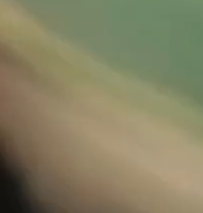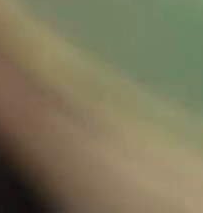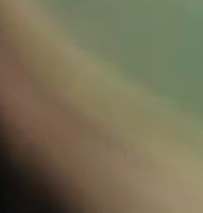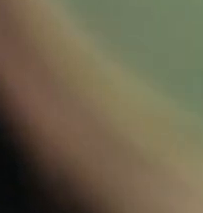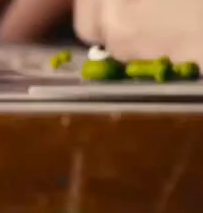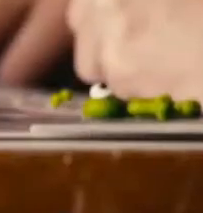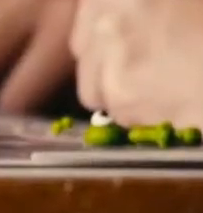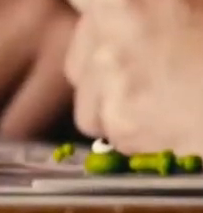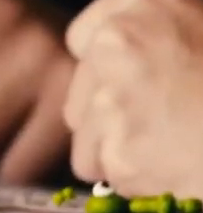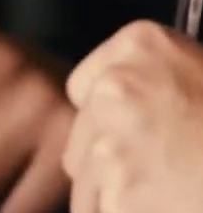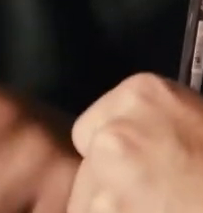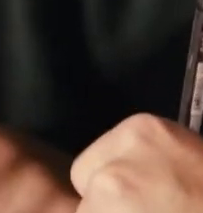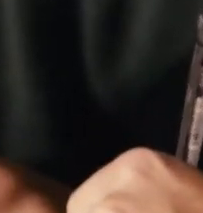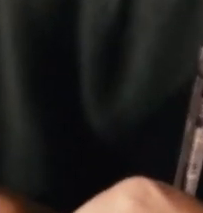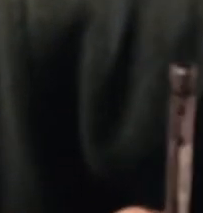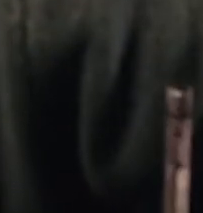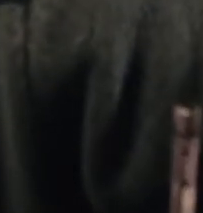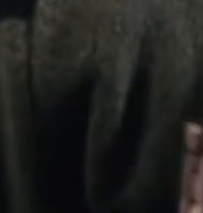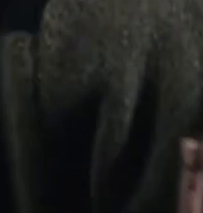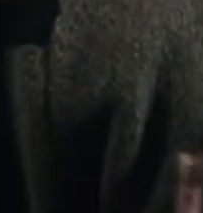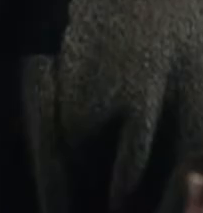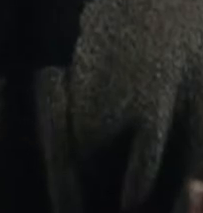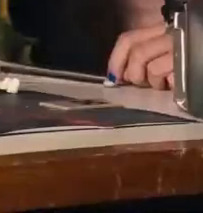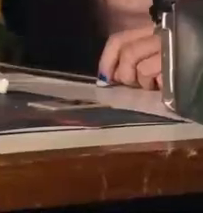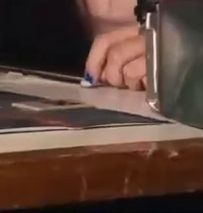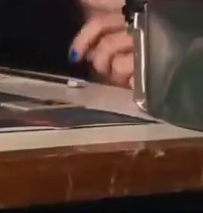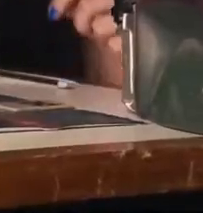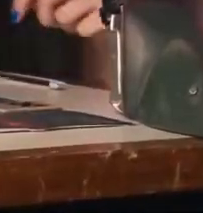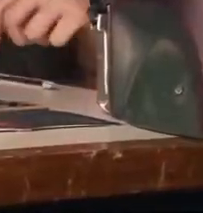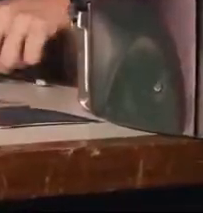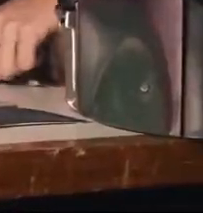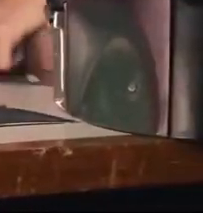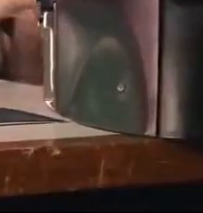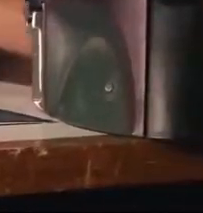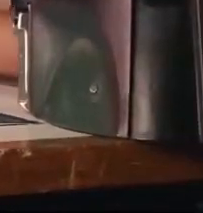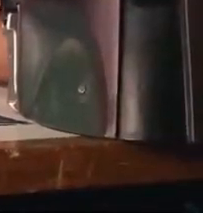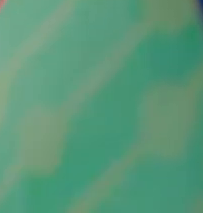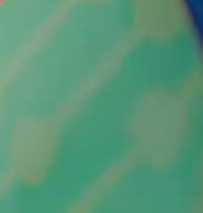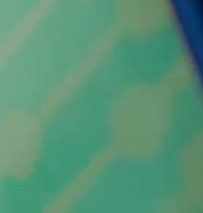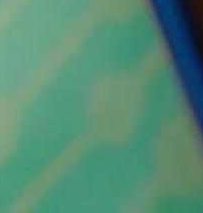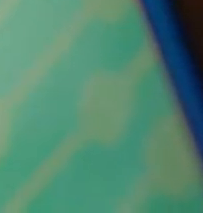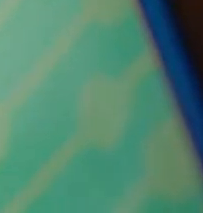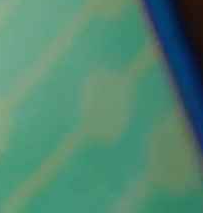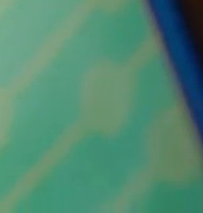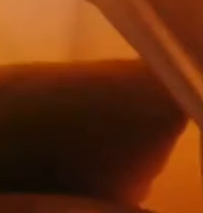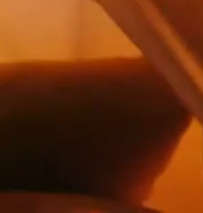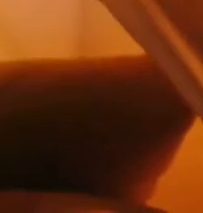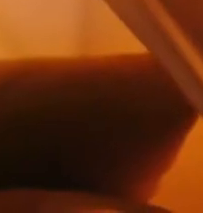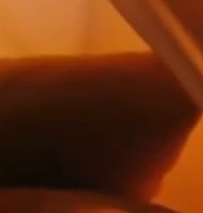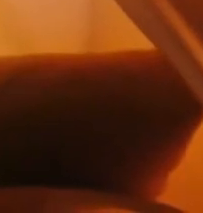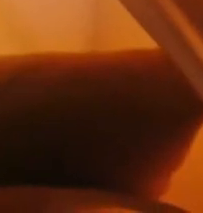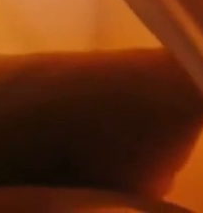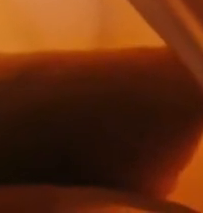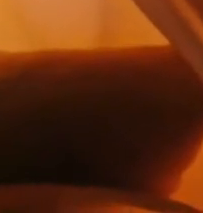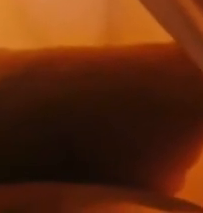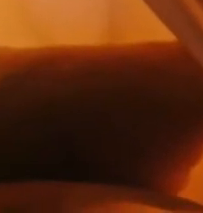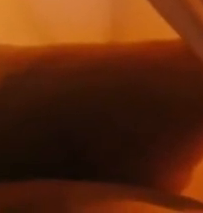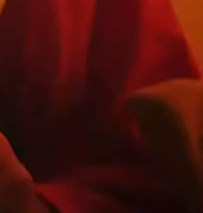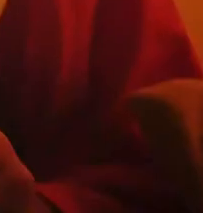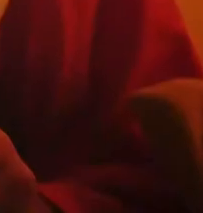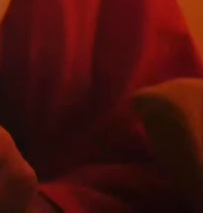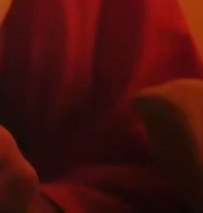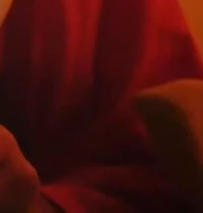numa jornada compartilhada com o infinito as possibilidades de transformar a imaginação de todos em experiências